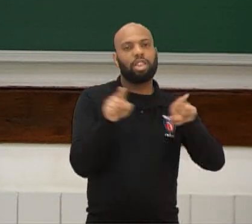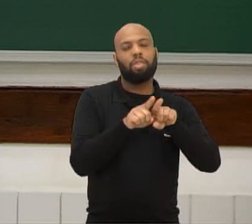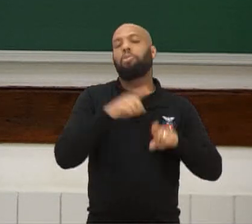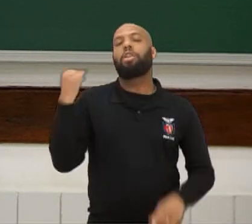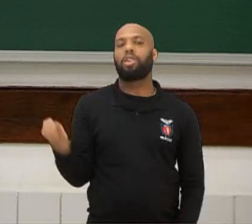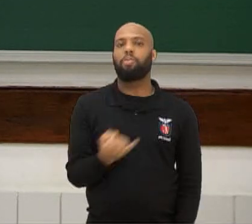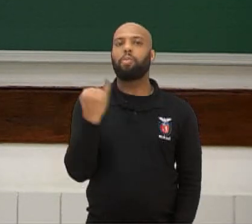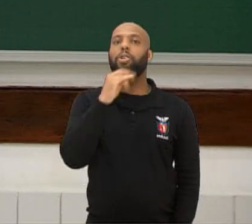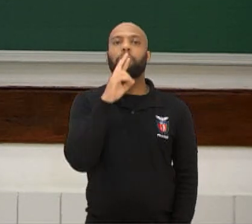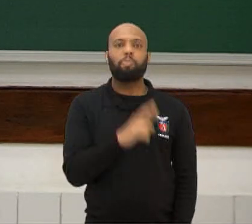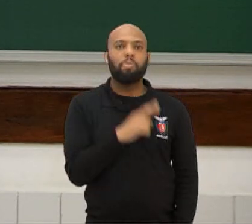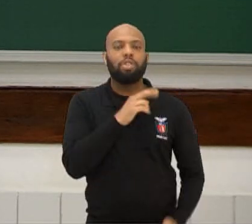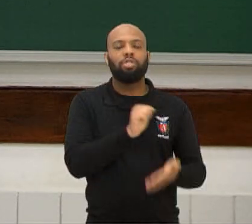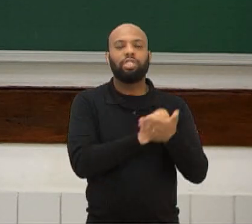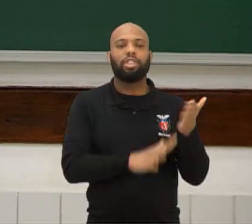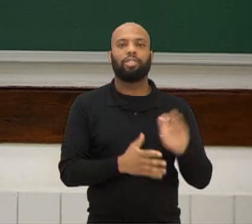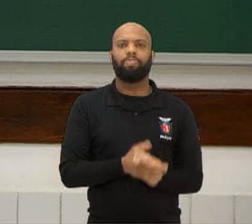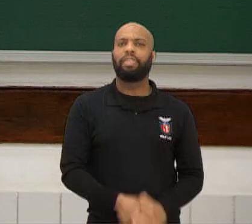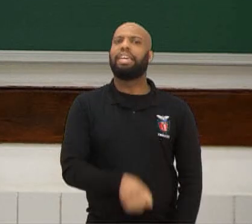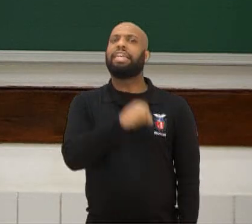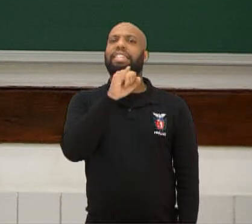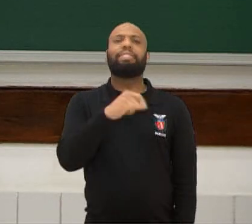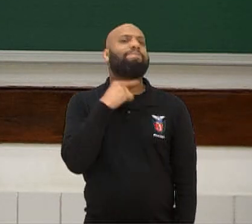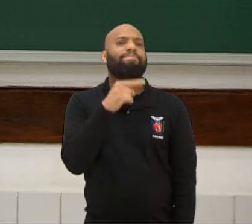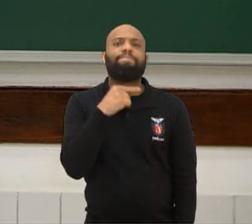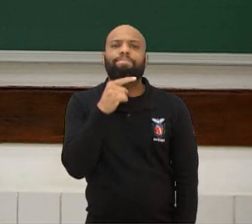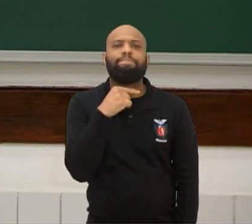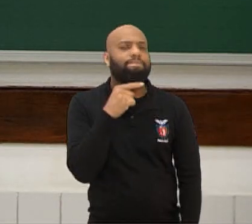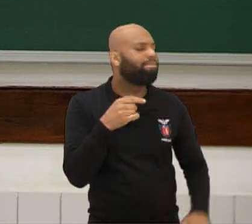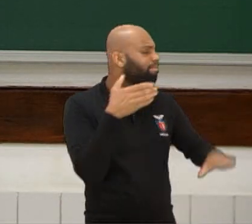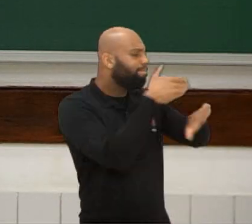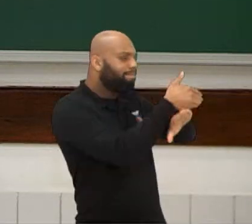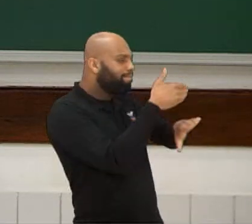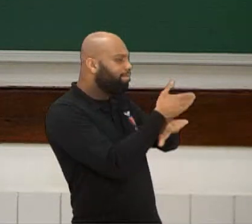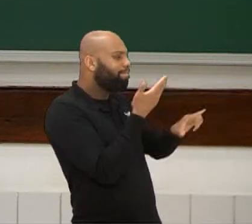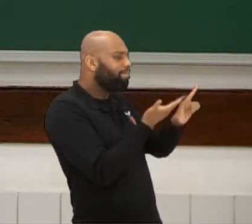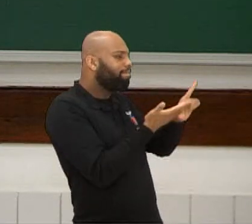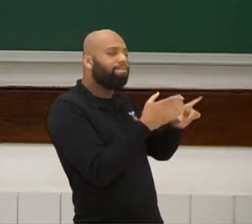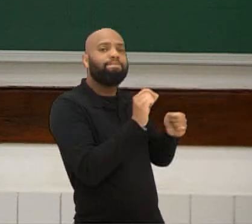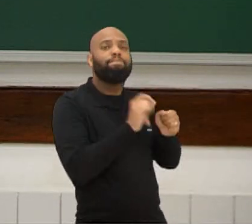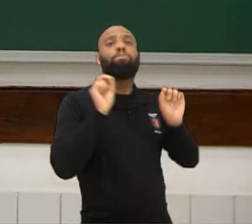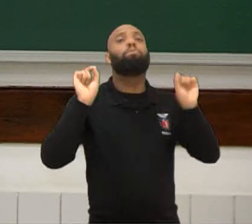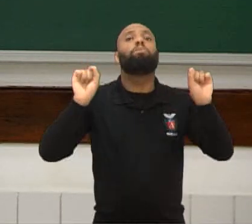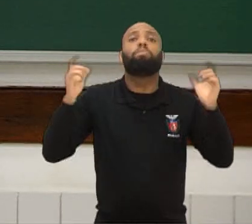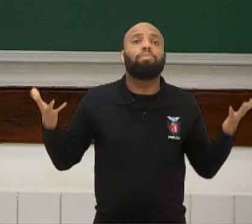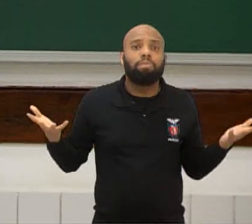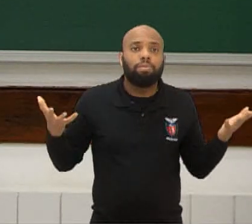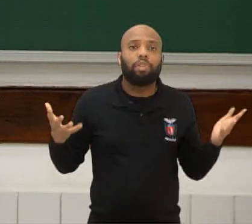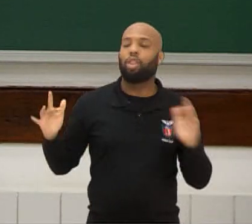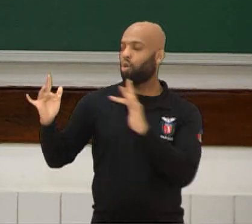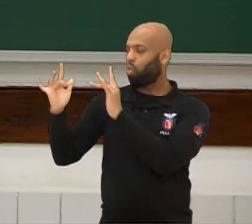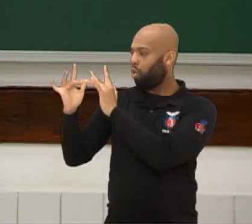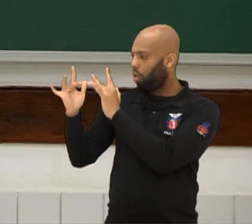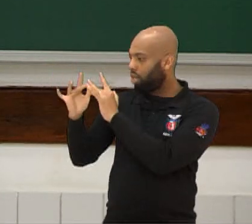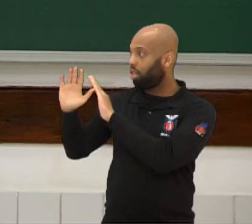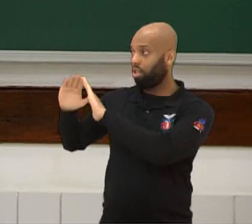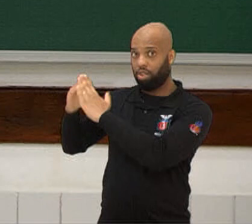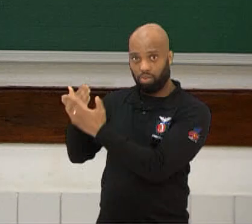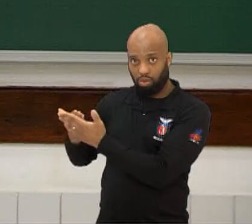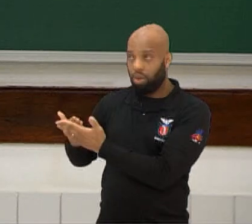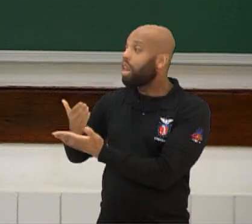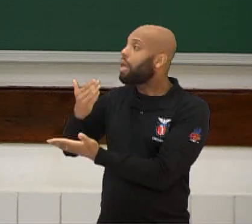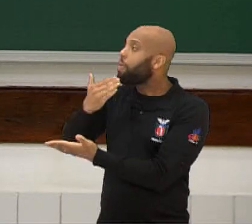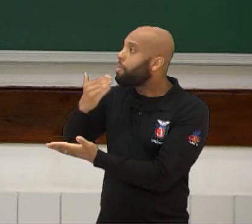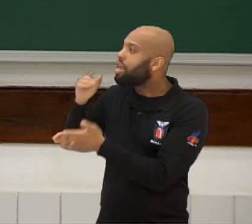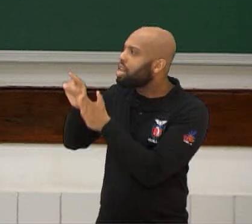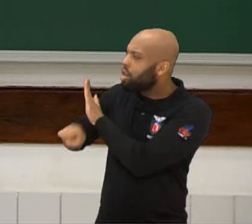de fazer as atividades. Quem não está conseguindo acessar lá o aplicativo, faz o quê? Entra em contato com a escola, pede o